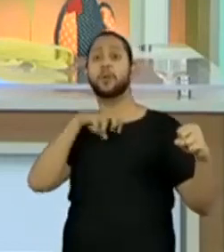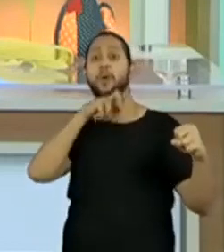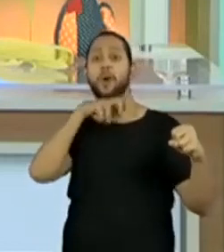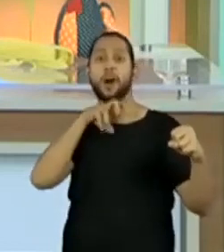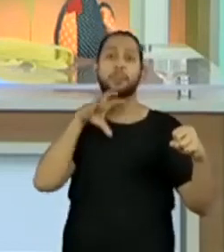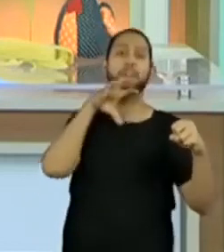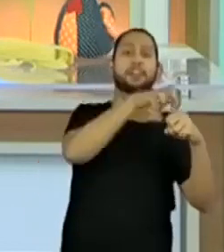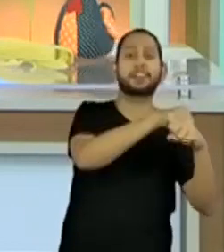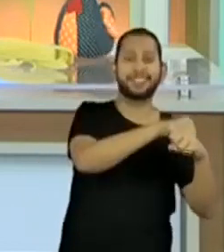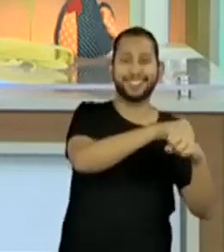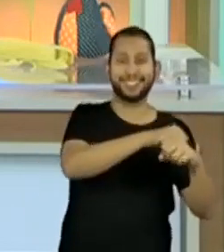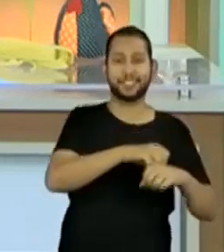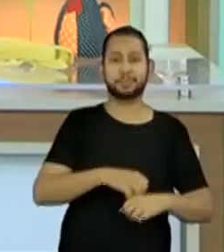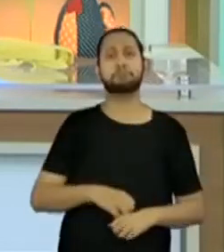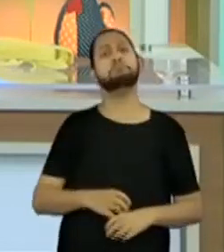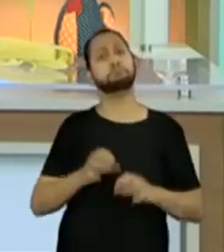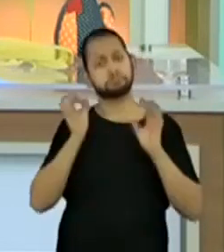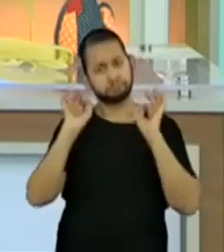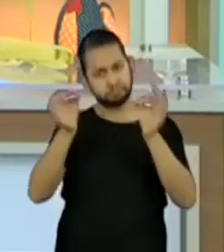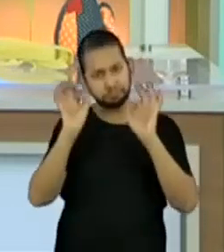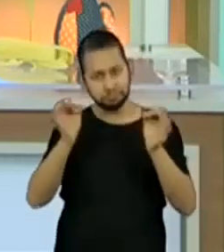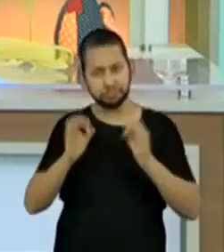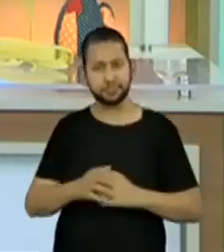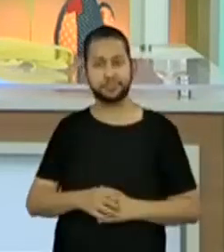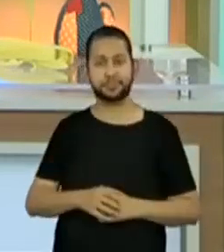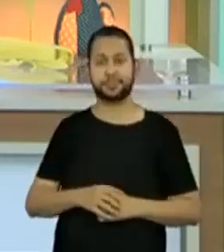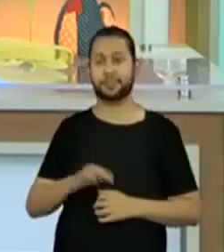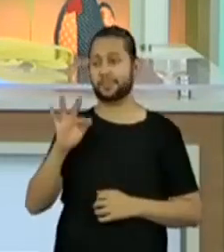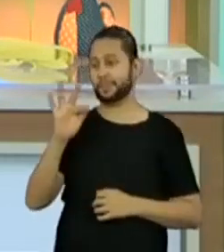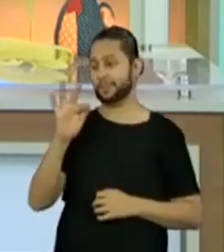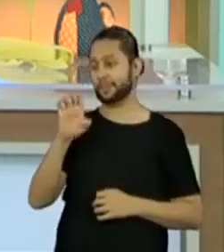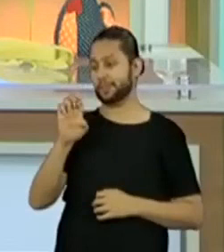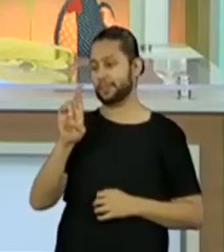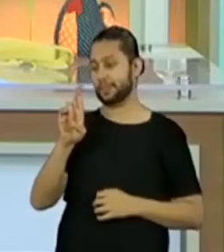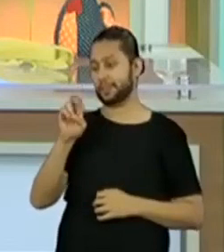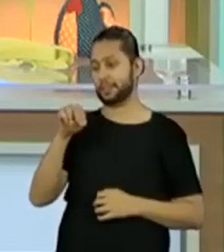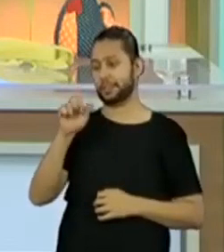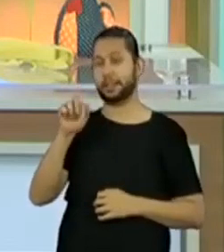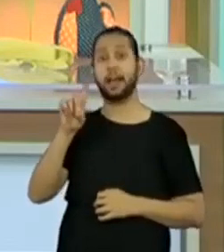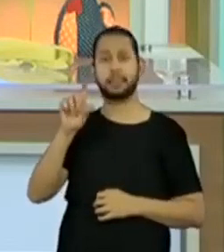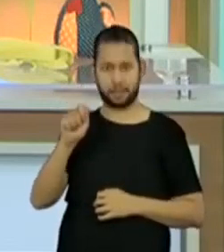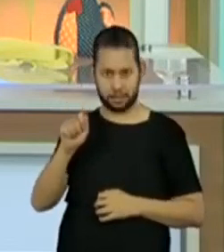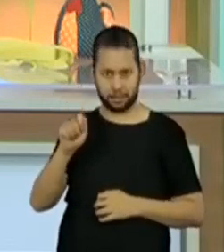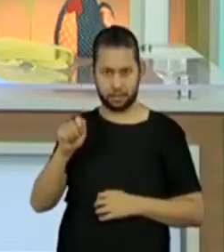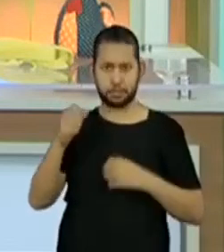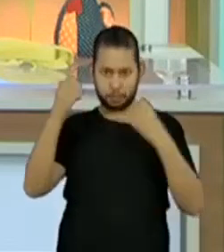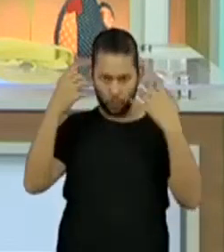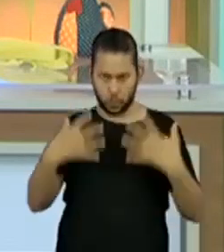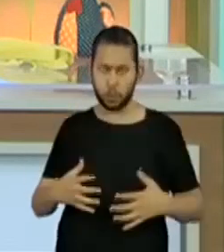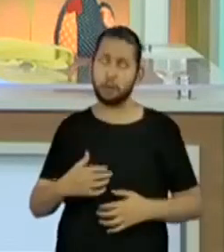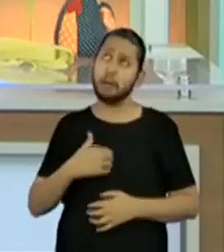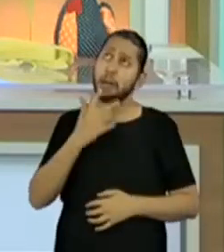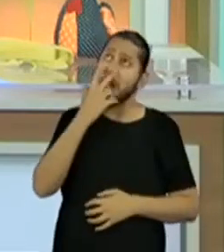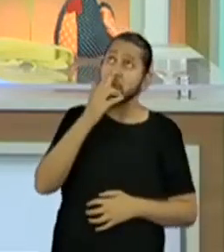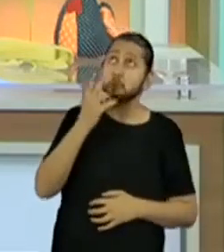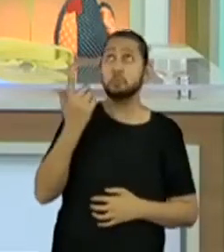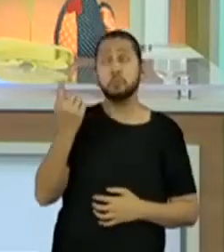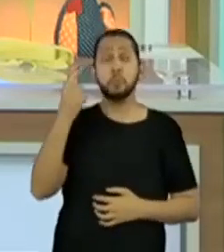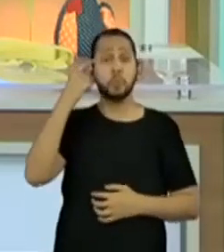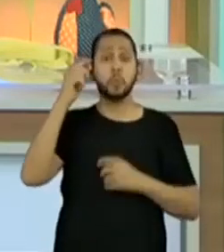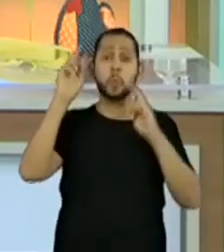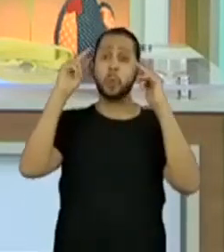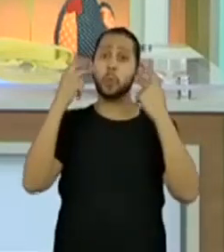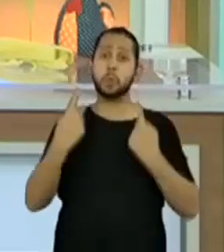Ótimo. A Fernanda, da Escola Estadual Dom Ângelo, disse o seguinte: eu acho que os humanos